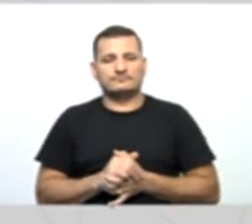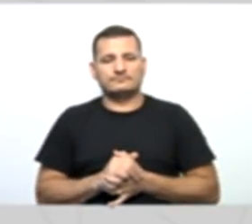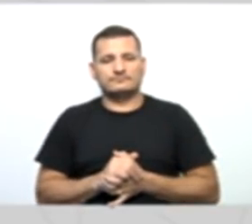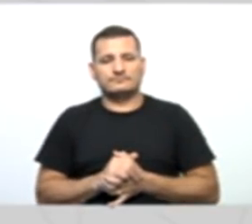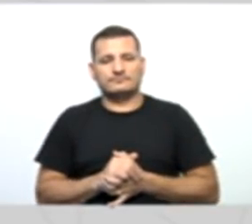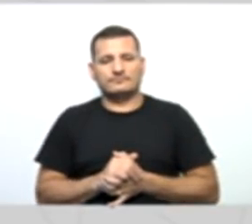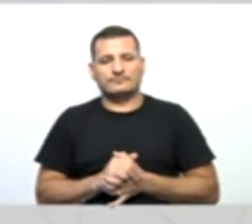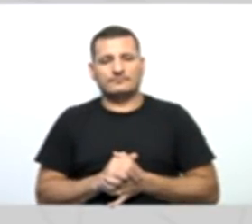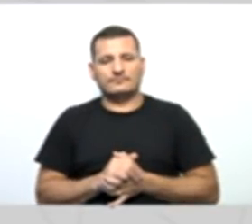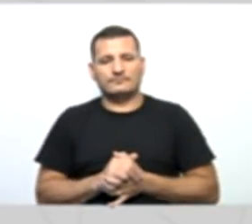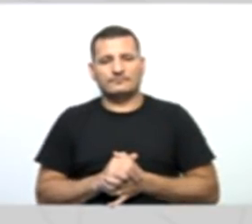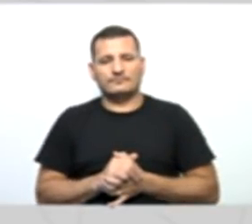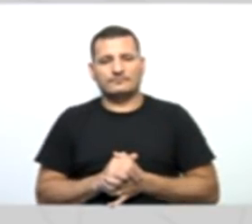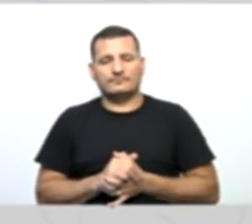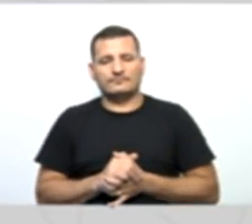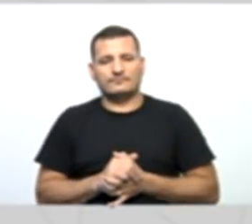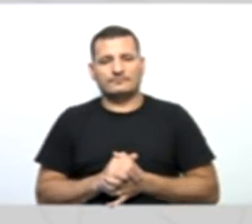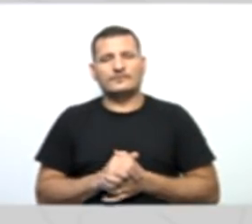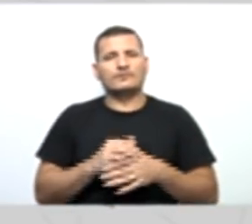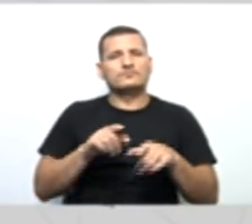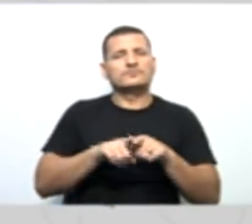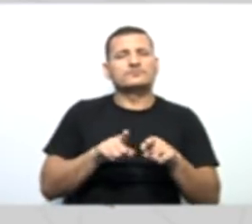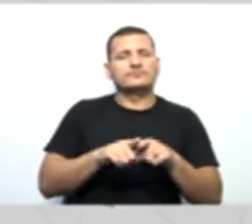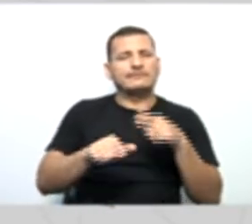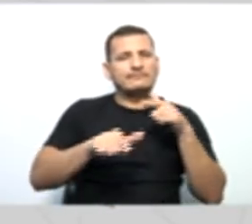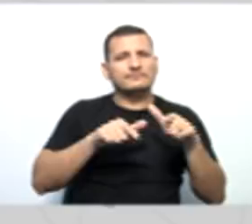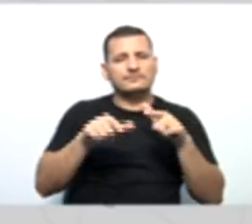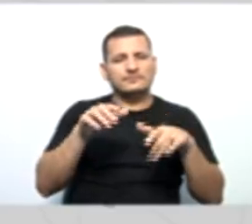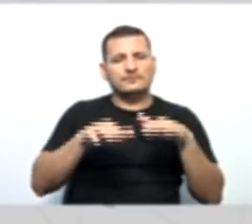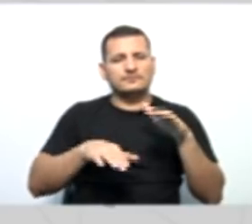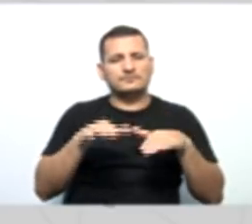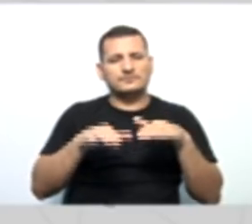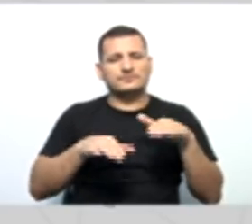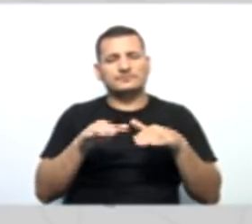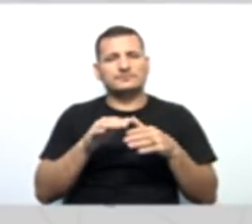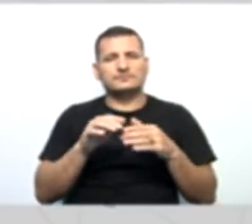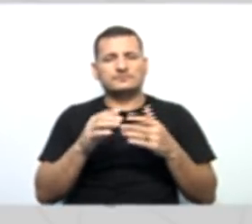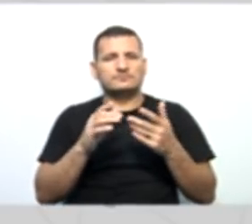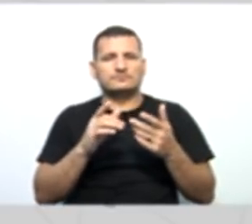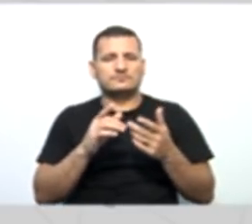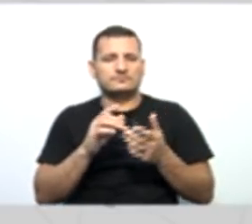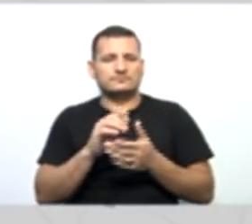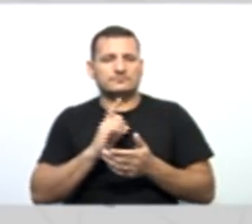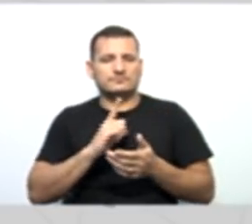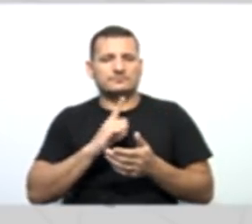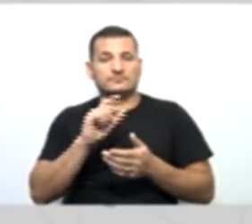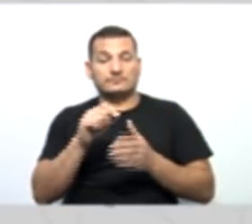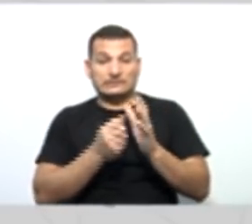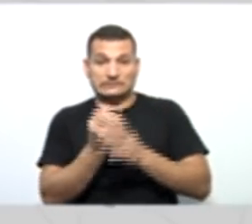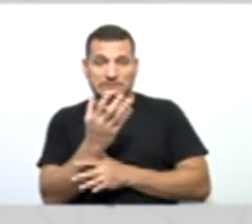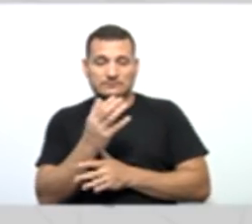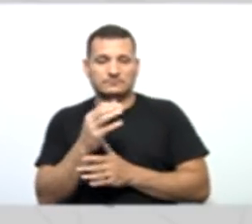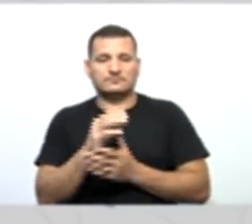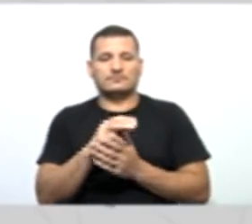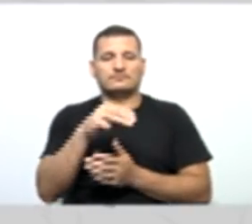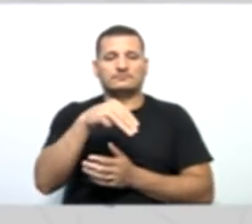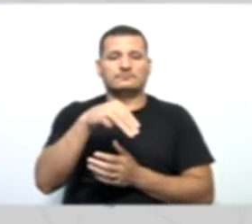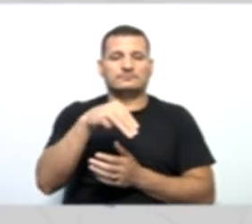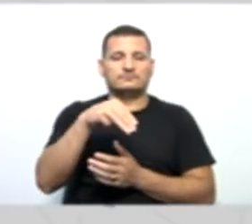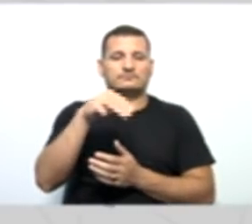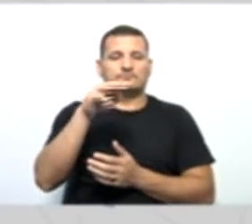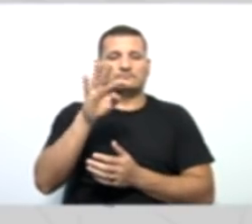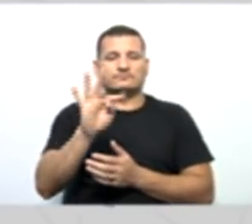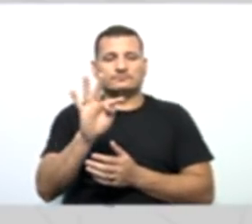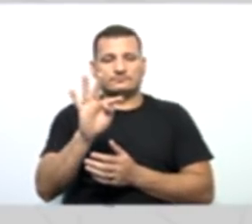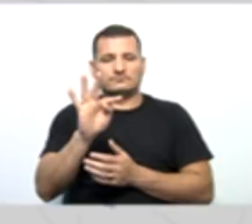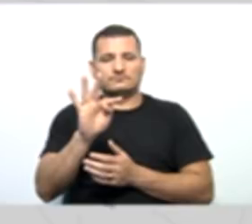atividade e constante de respectiva relação, elaborada pelo Ministério do Trabalho, tá? E aí